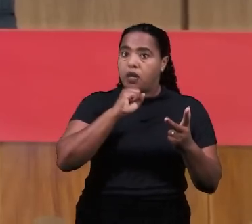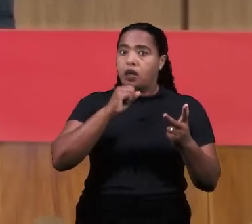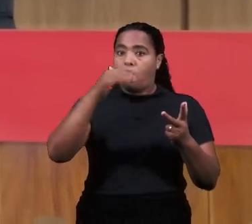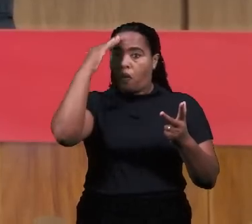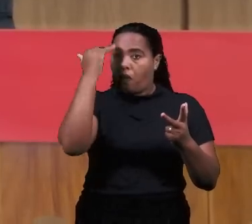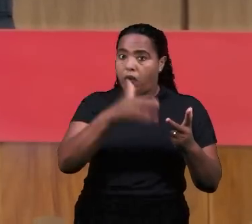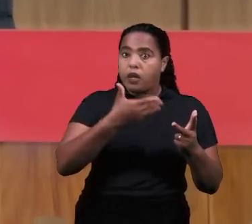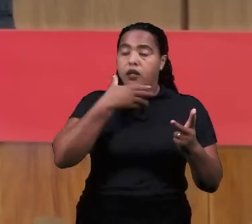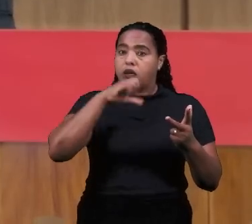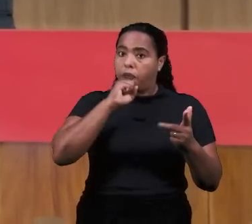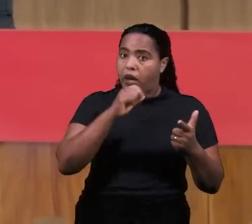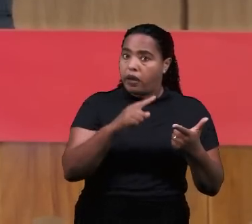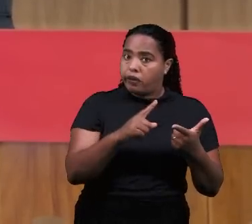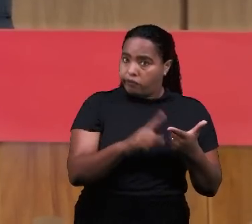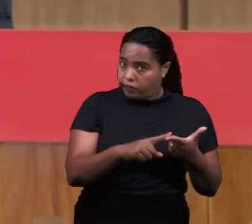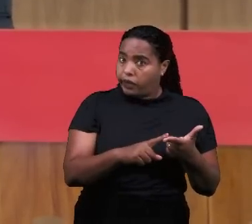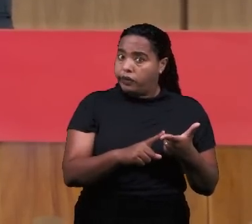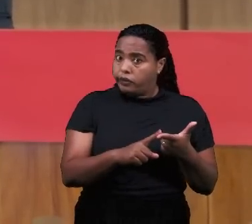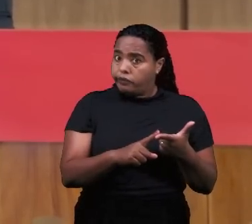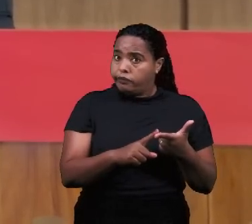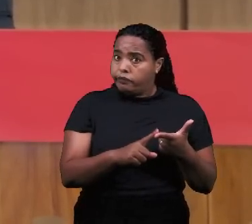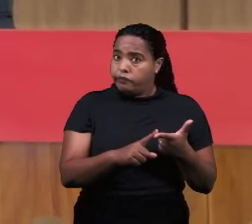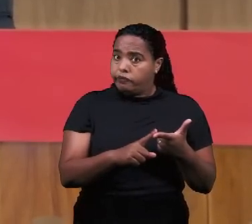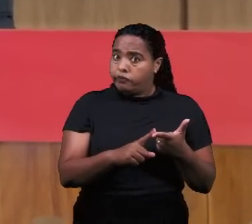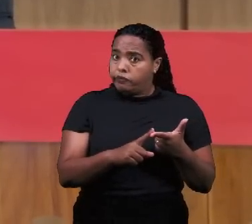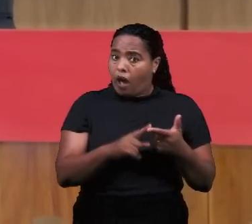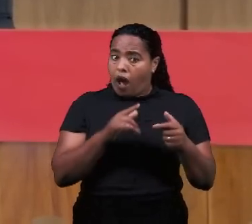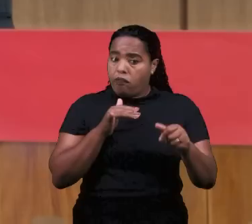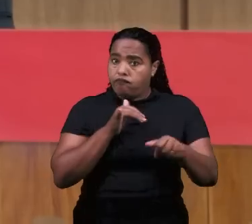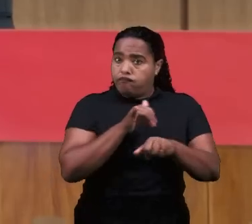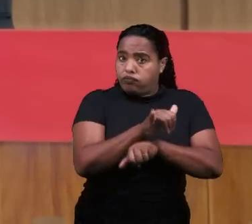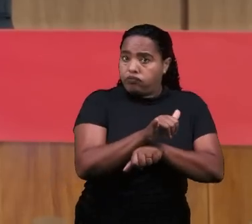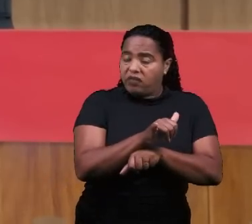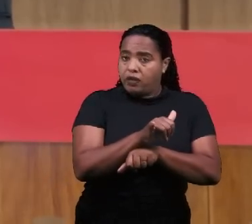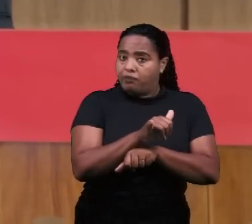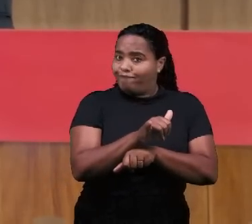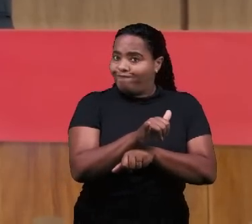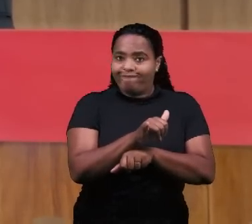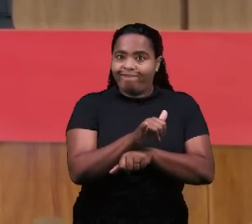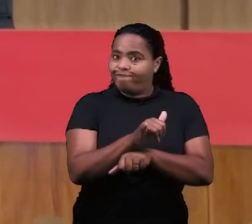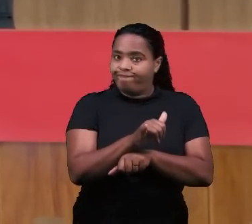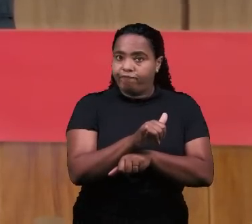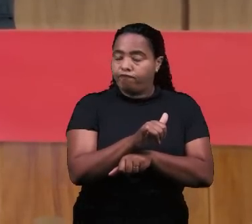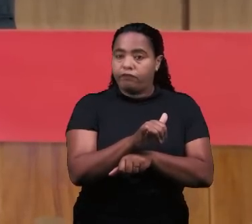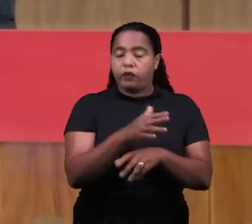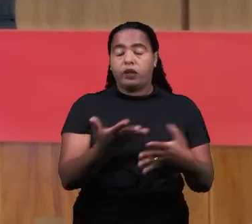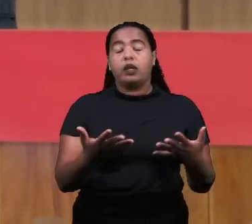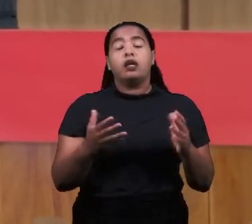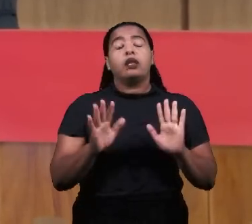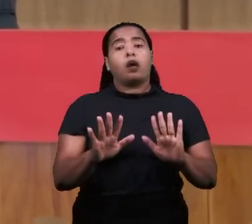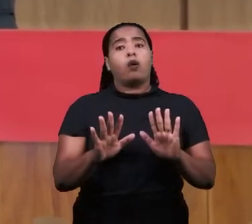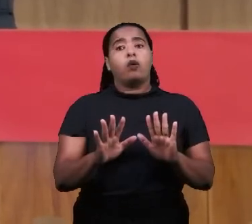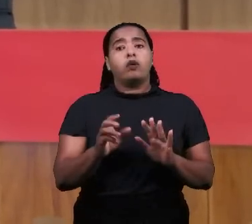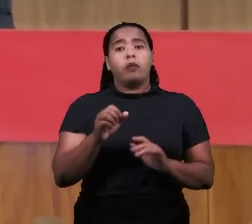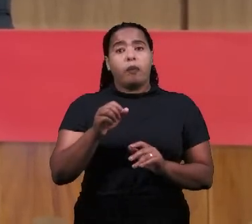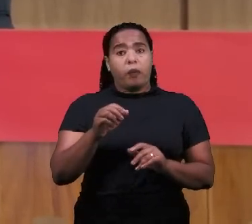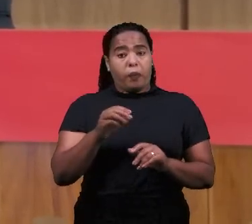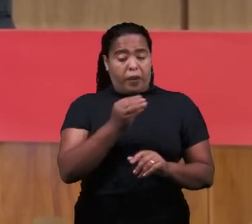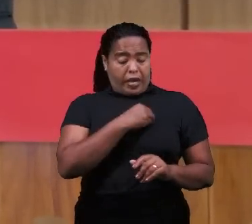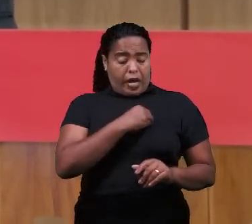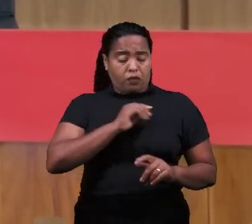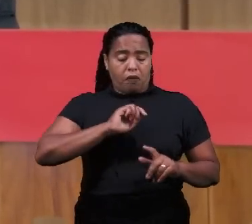tem nome. Quando você precisar confessar um determinado pecado, seja ele qual for ao Senhor, não